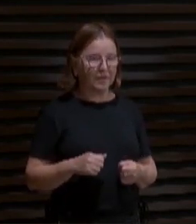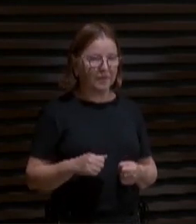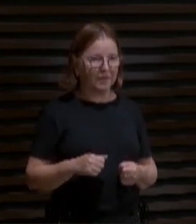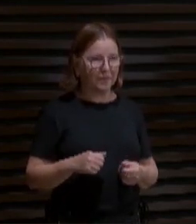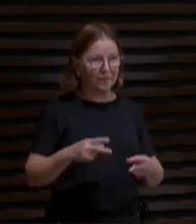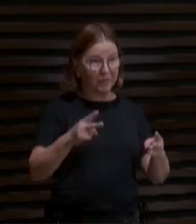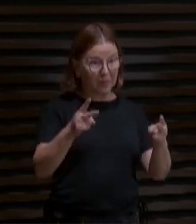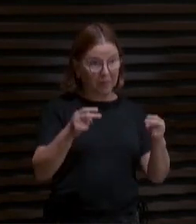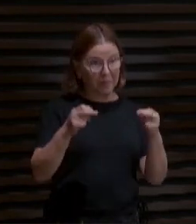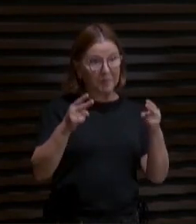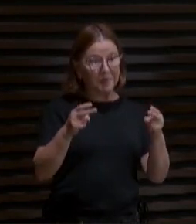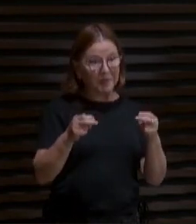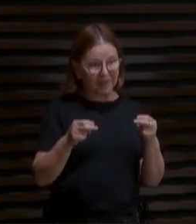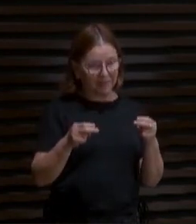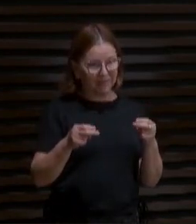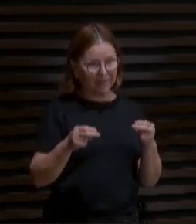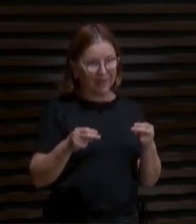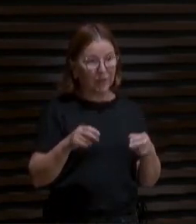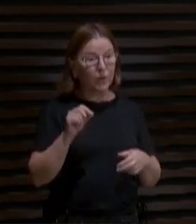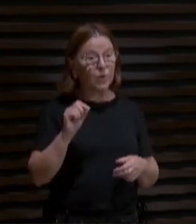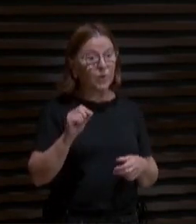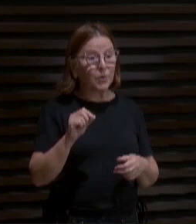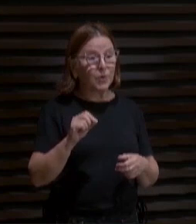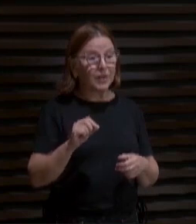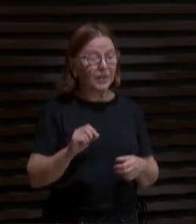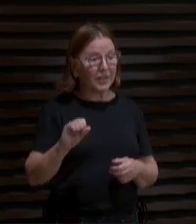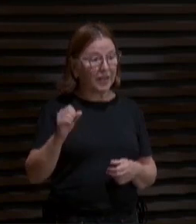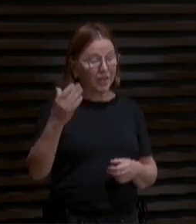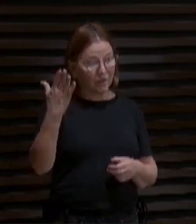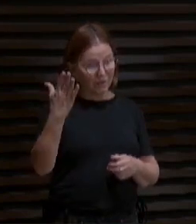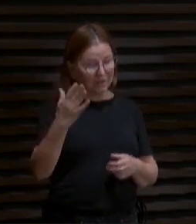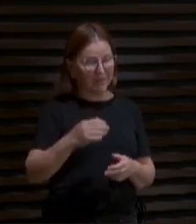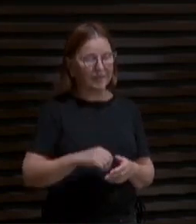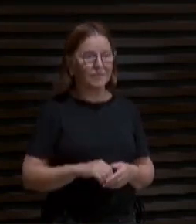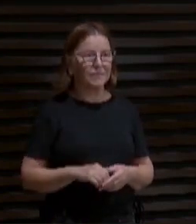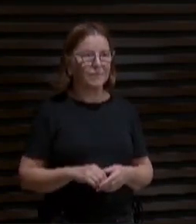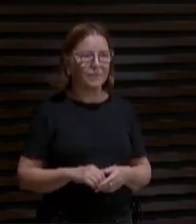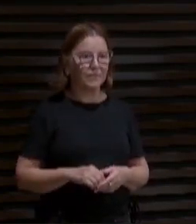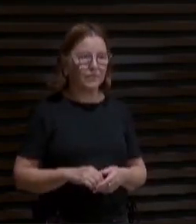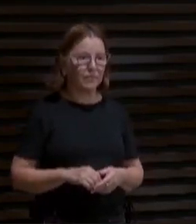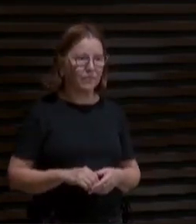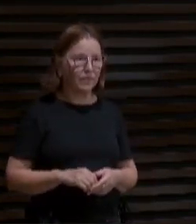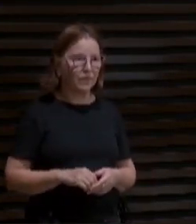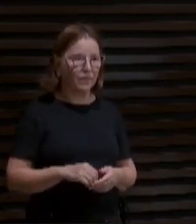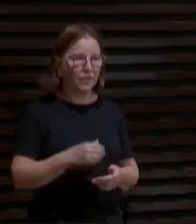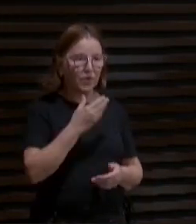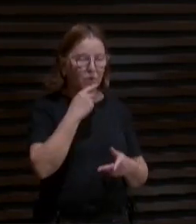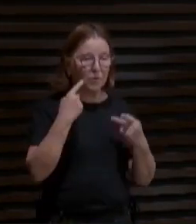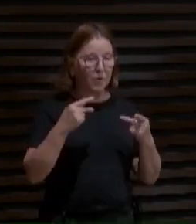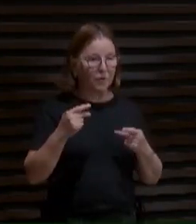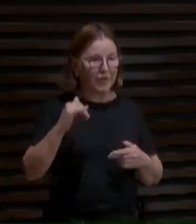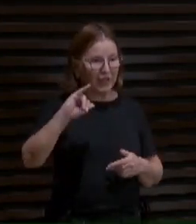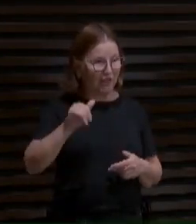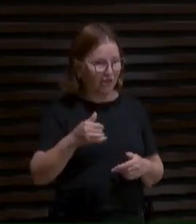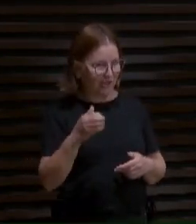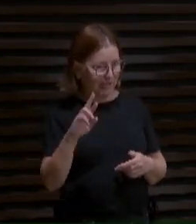o que está aí por trás. O profeta Jeremias, no